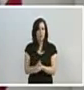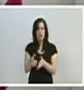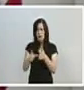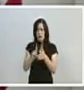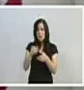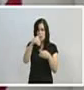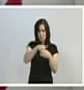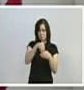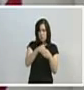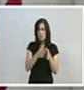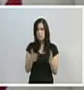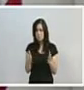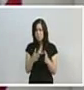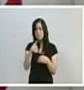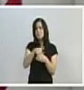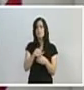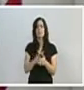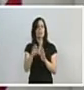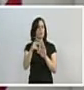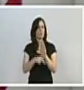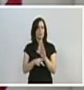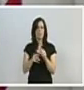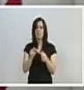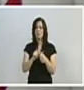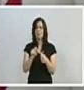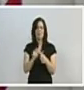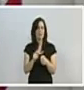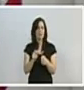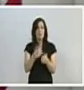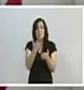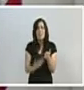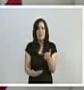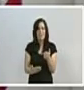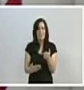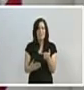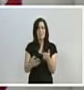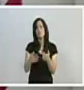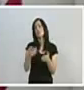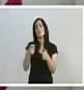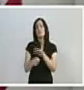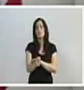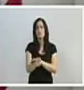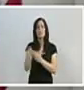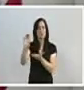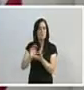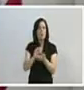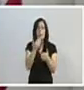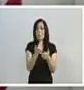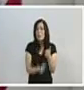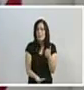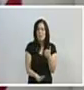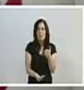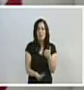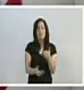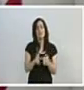reuniu as comunidades e os projetos não foram feitos e conseguiram perder estes 176 milhões de reais que